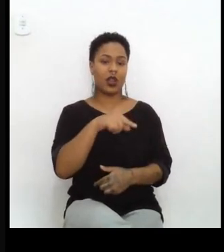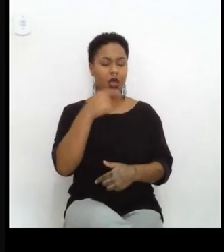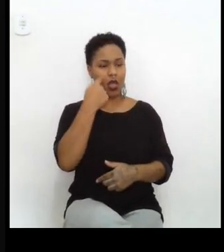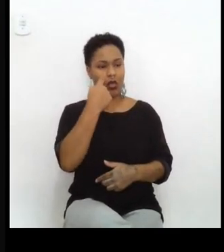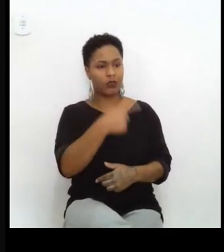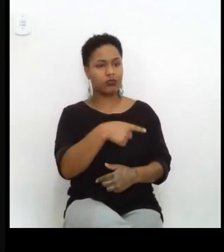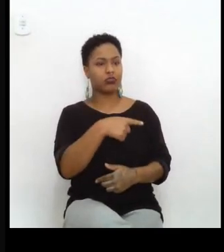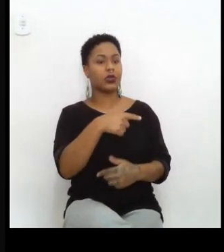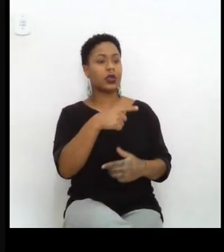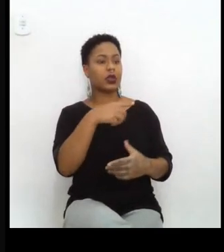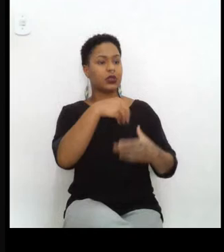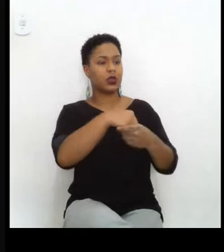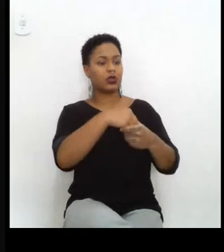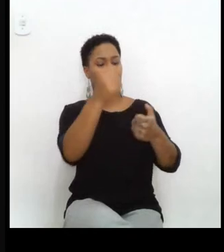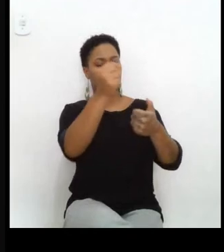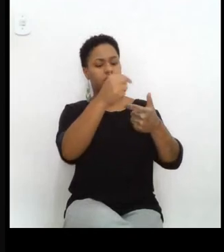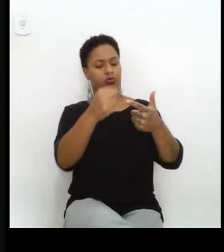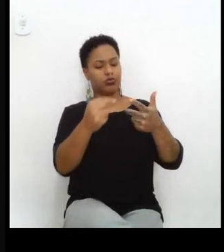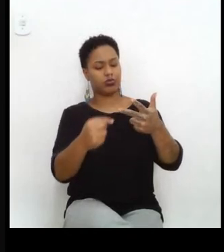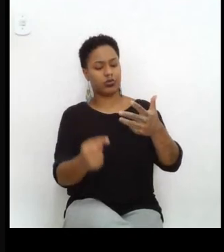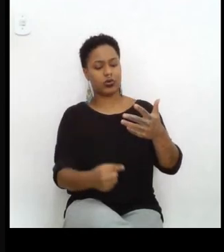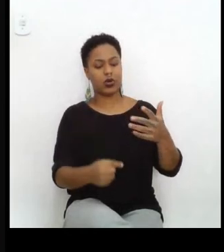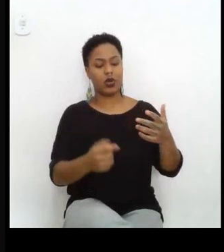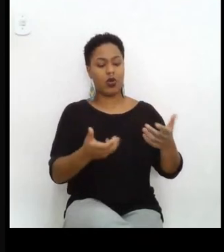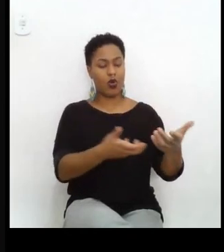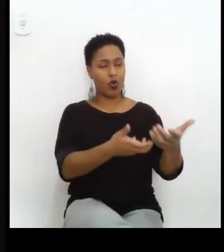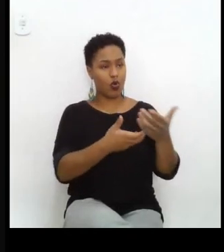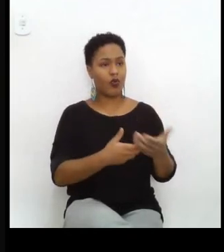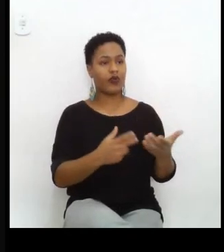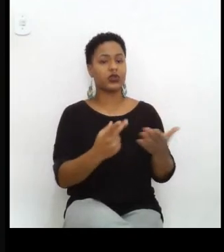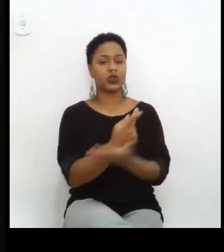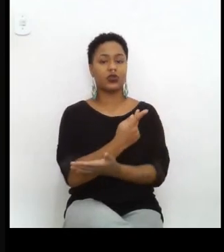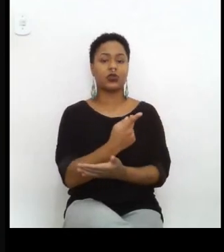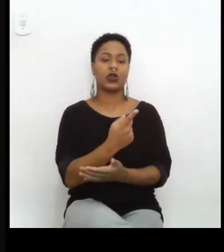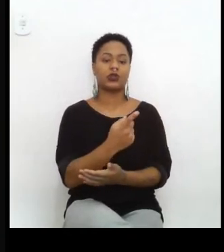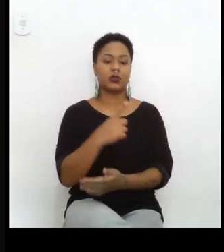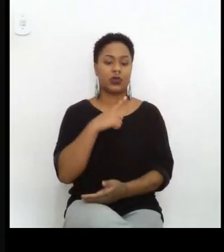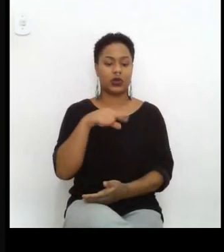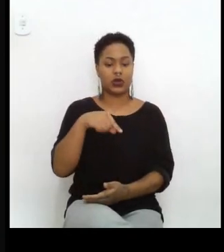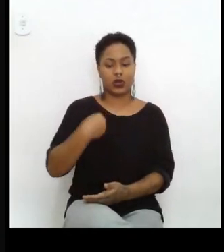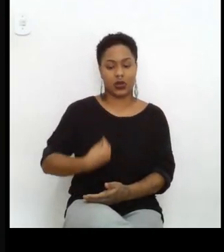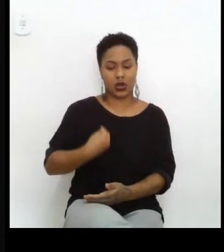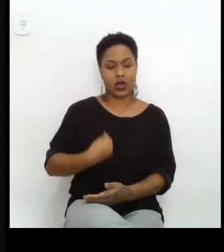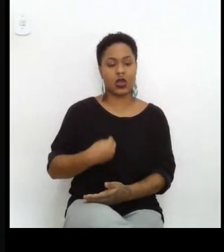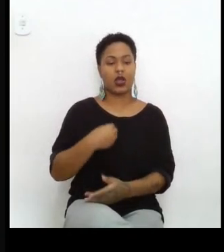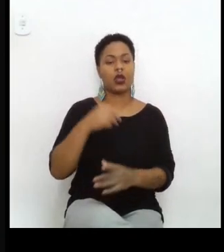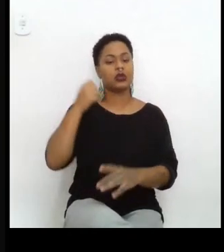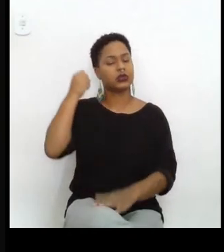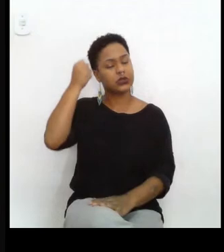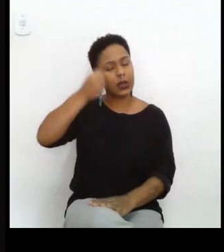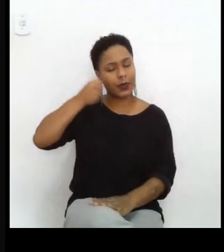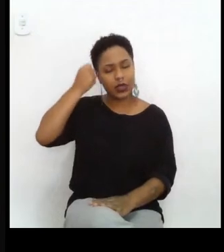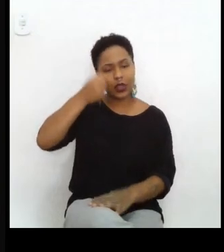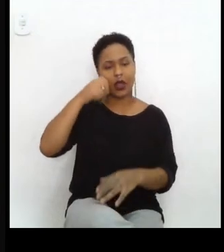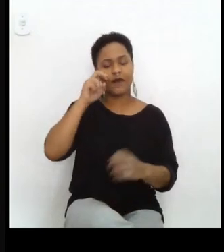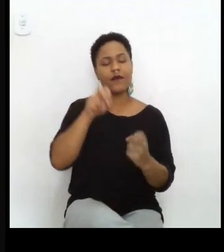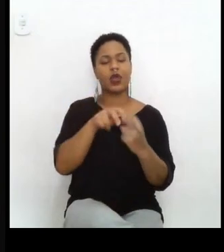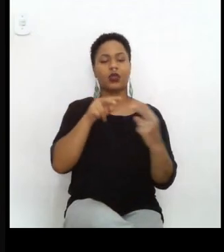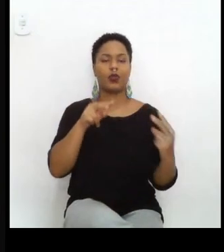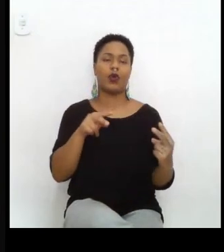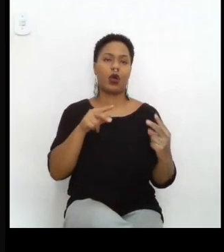dentro de alguns critérios que esse convite acaba sendo feito pra tá aqui nesse seminário virtual sobre essas condições eu é